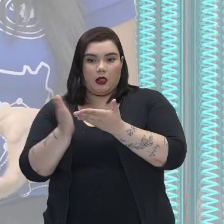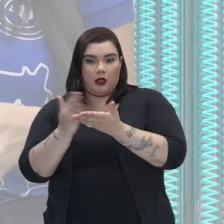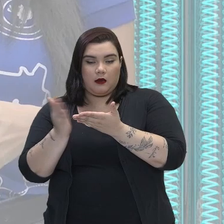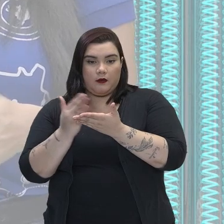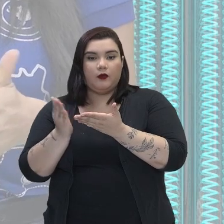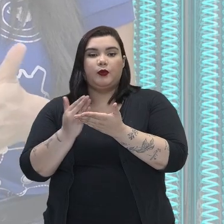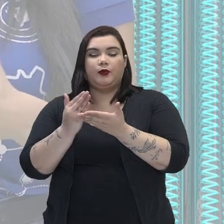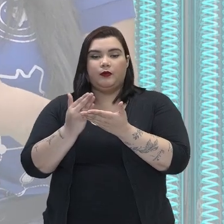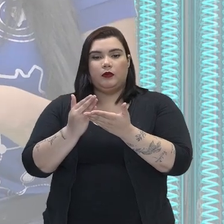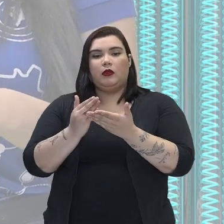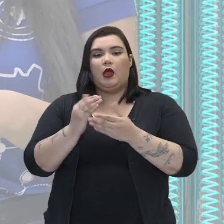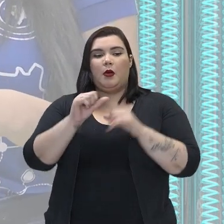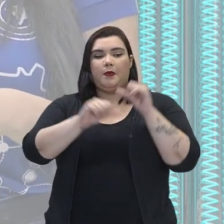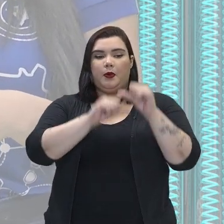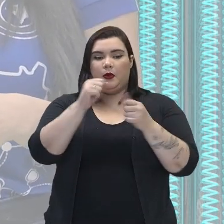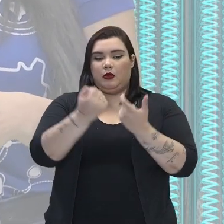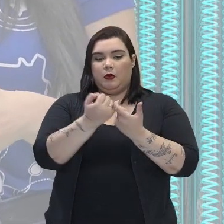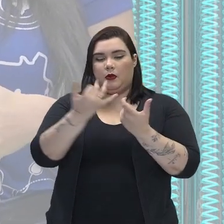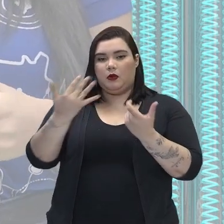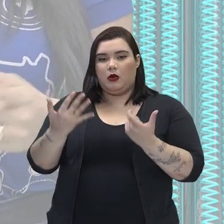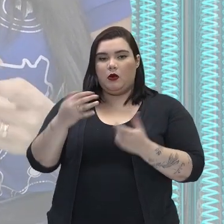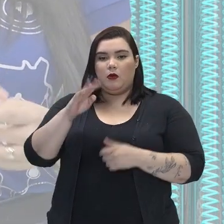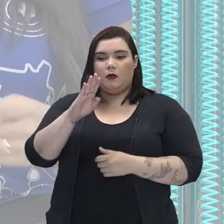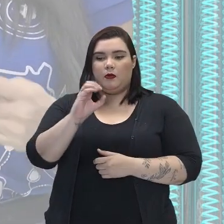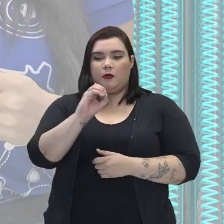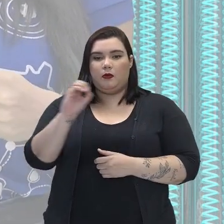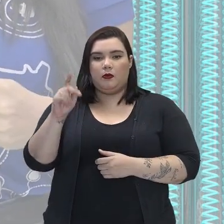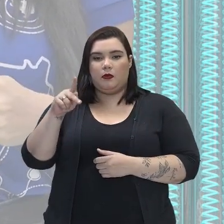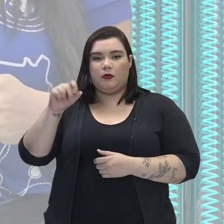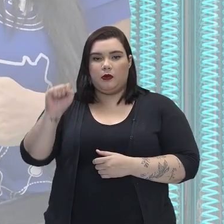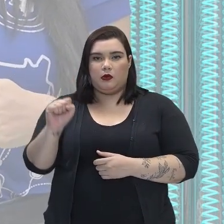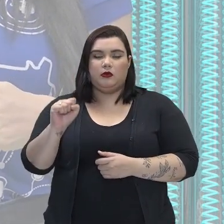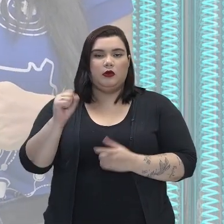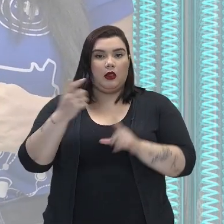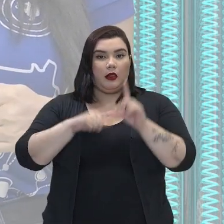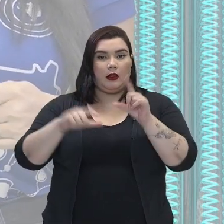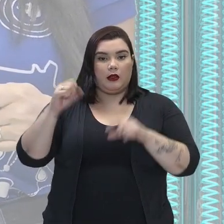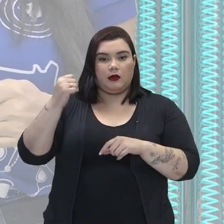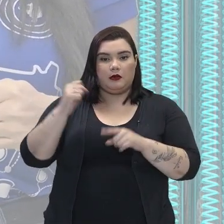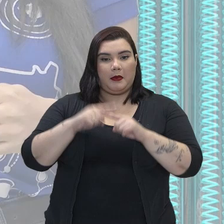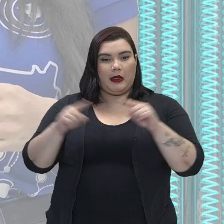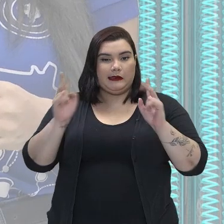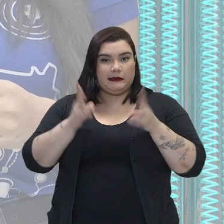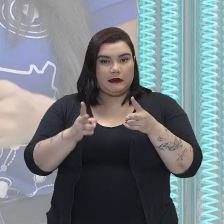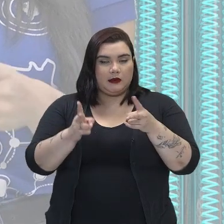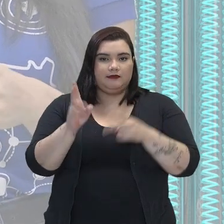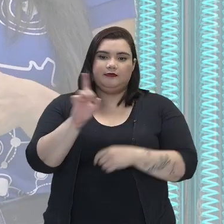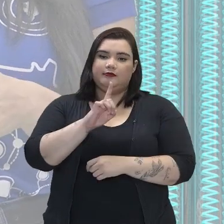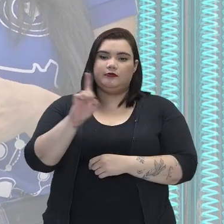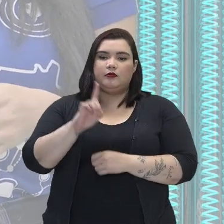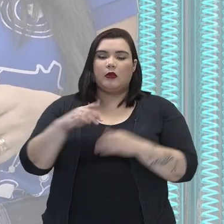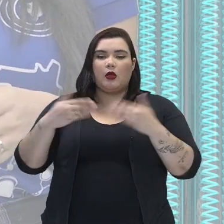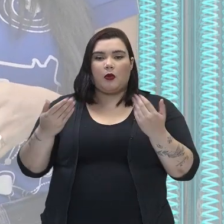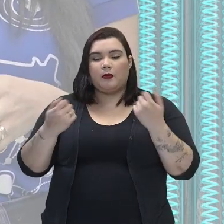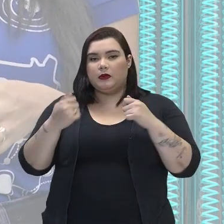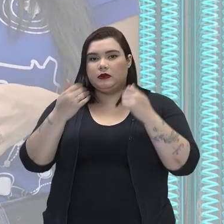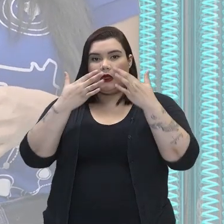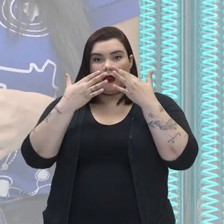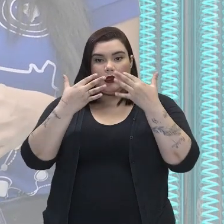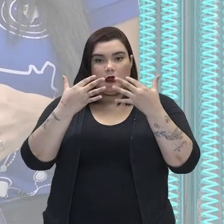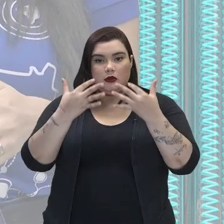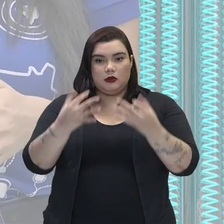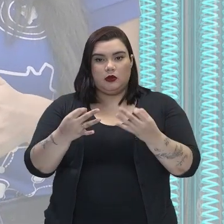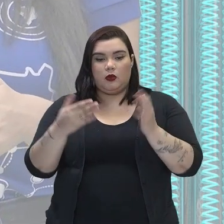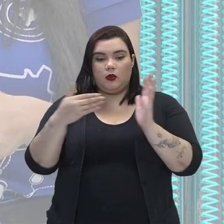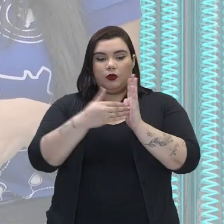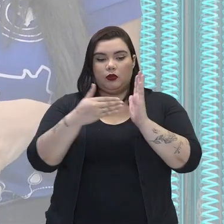books. Acrescentei a letra S, tá? Mas nem sempre é assim, então é por isso que eu preciso prestar atenção lá no